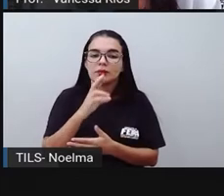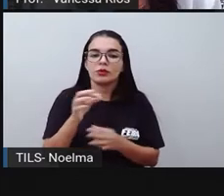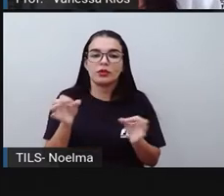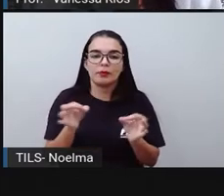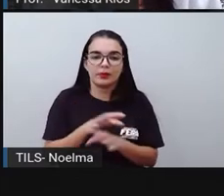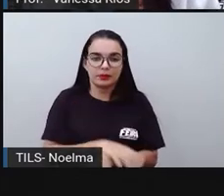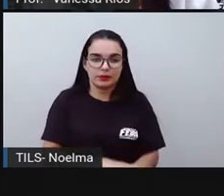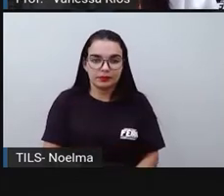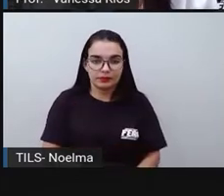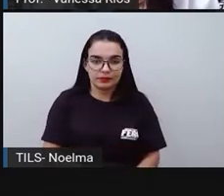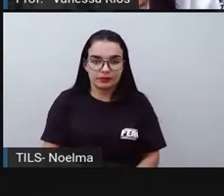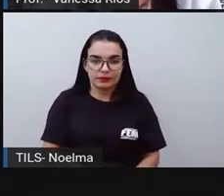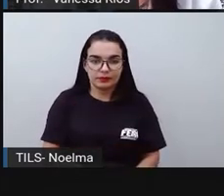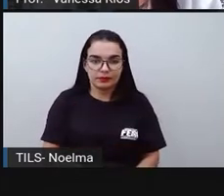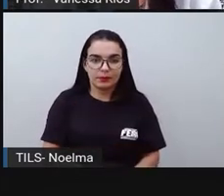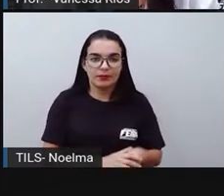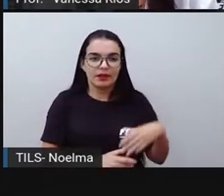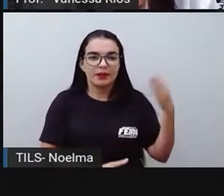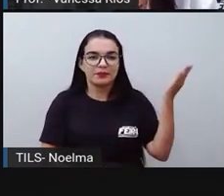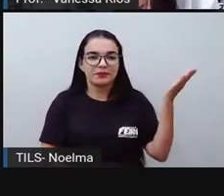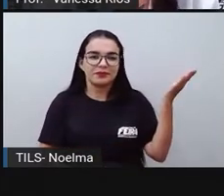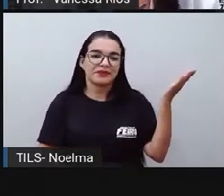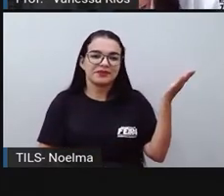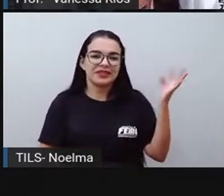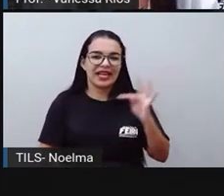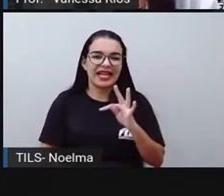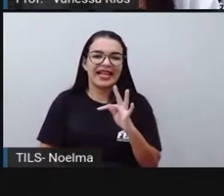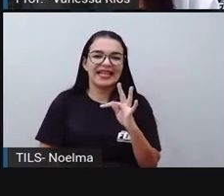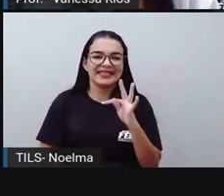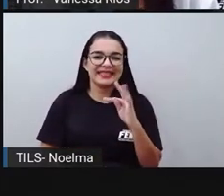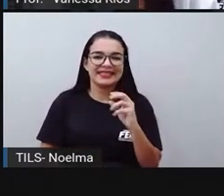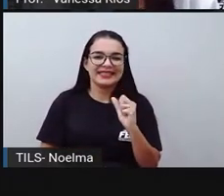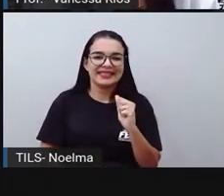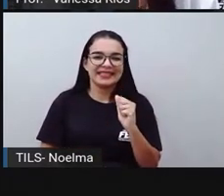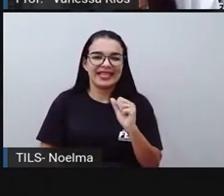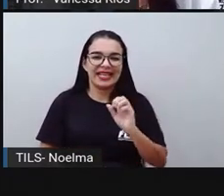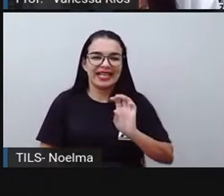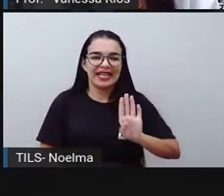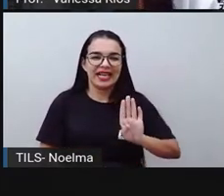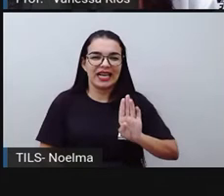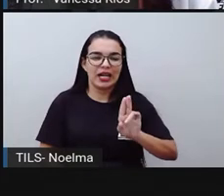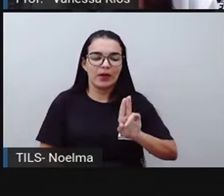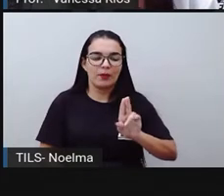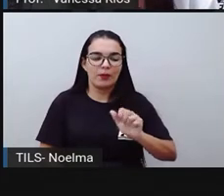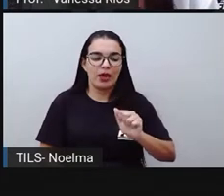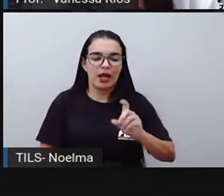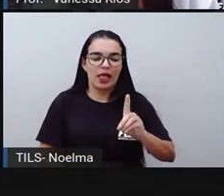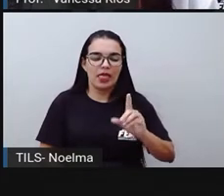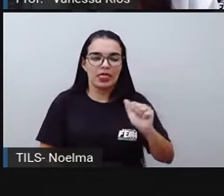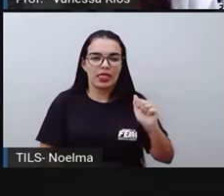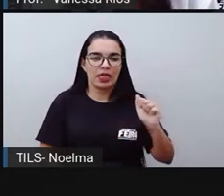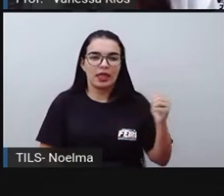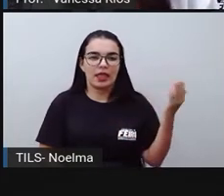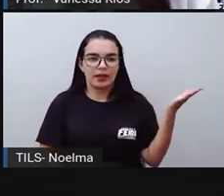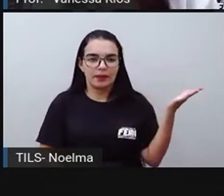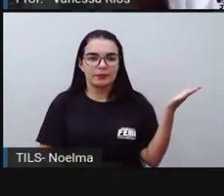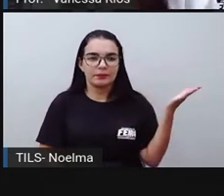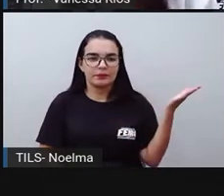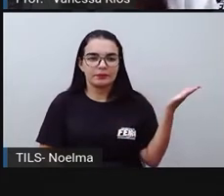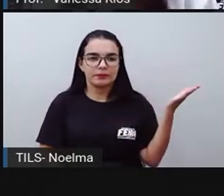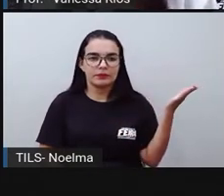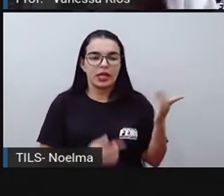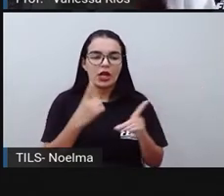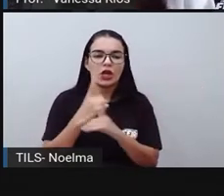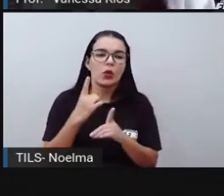prontas. E a Pro trouxe essa tabuada para observar esses resultados, né, acontecendo, aparecendo. Então, para